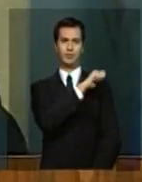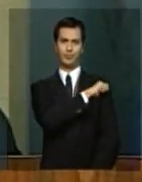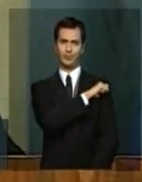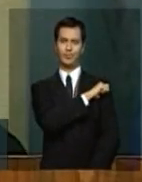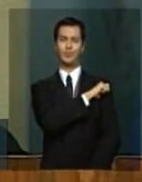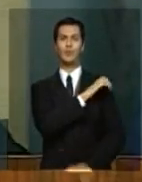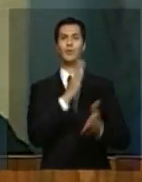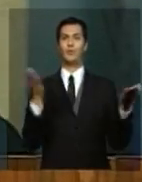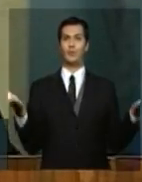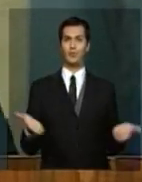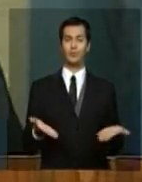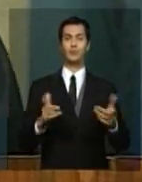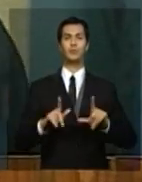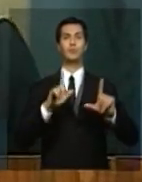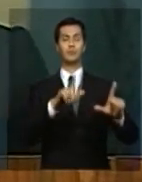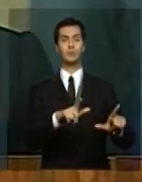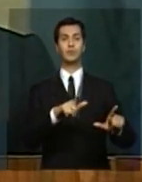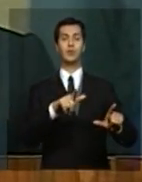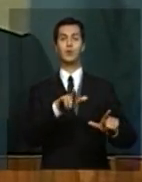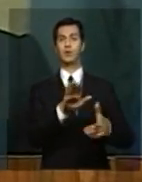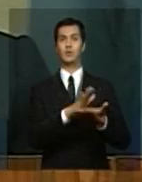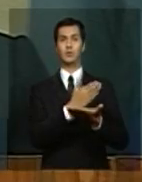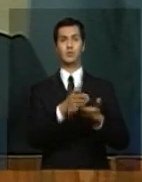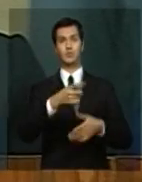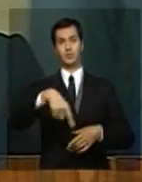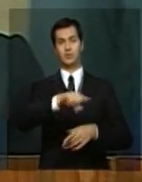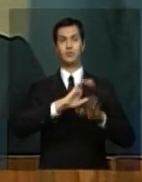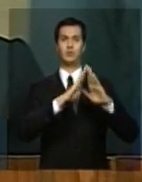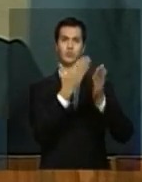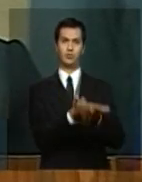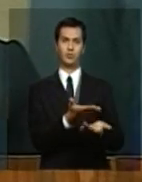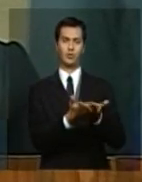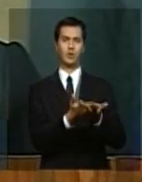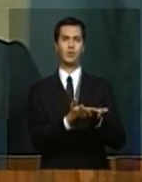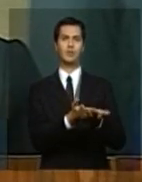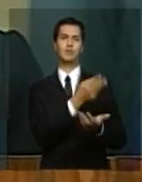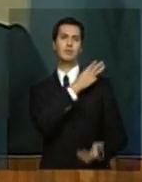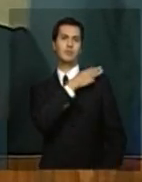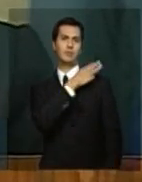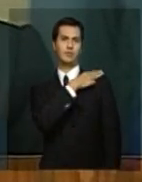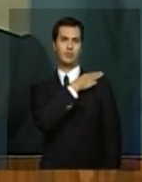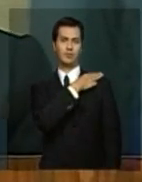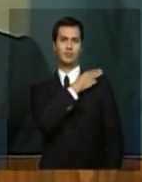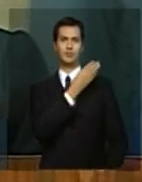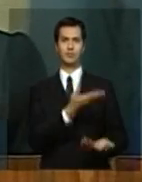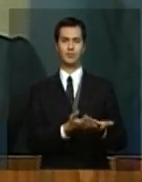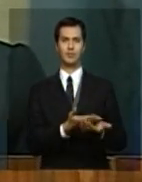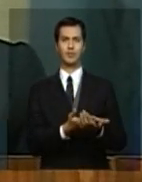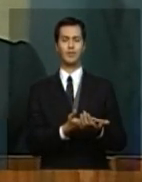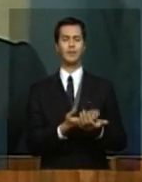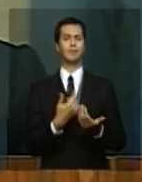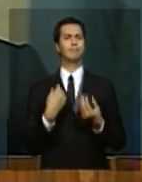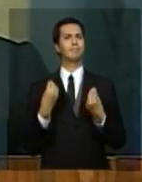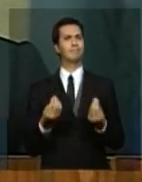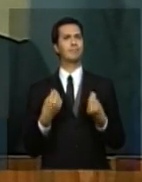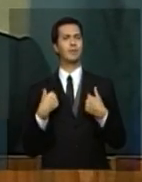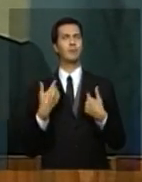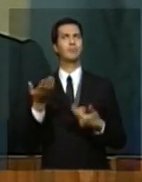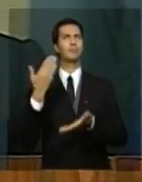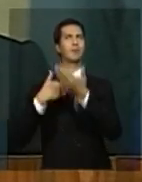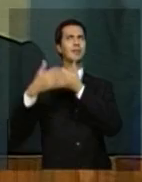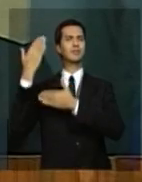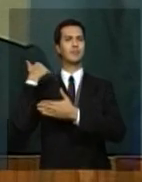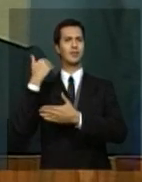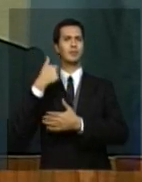premiados das escolas de Ensino Médio quisera eu quando fiz o